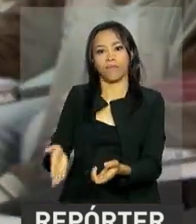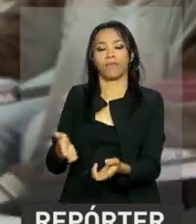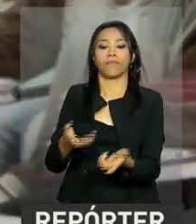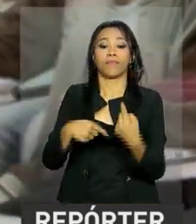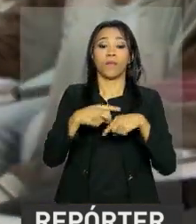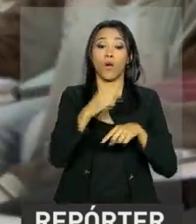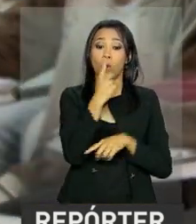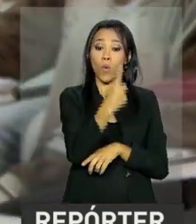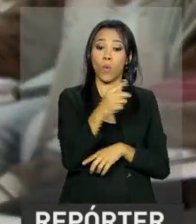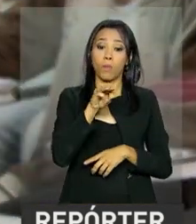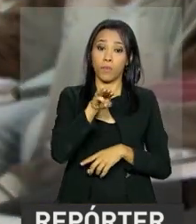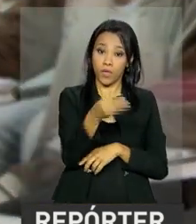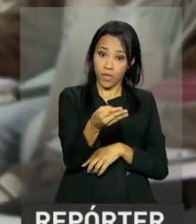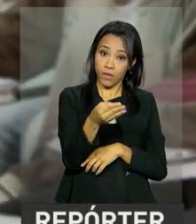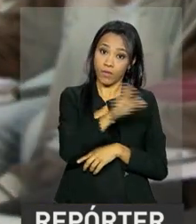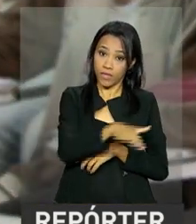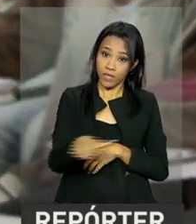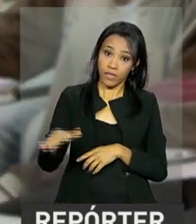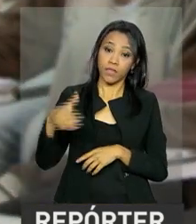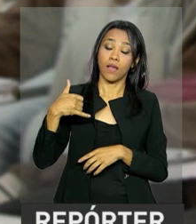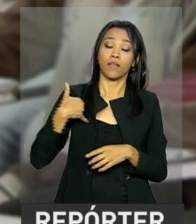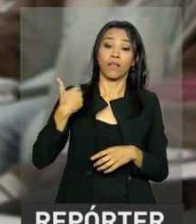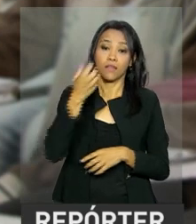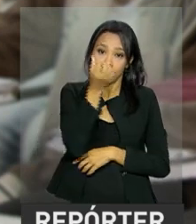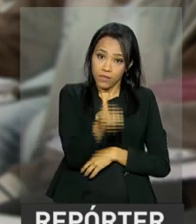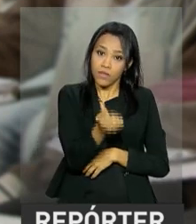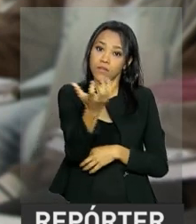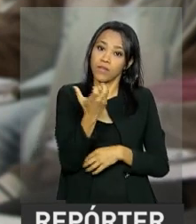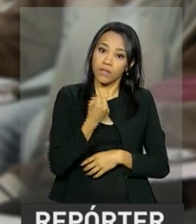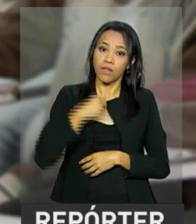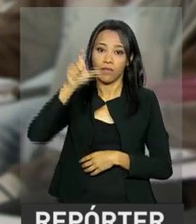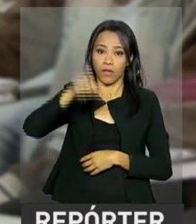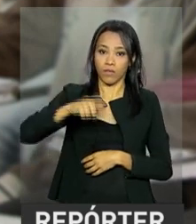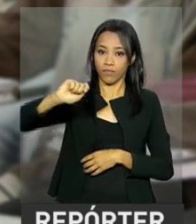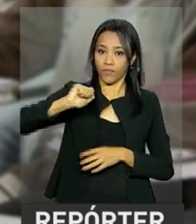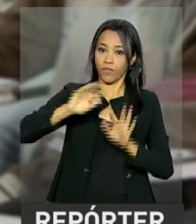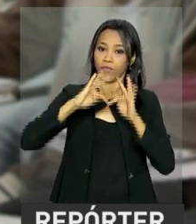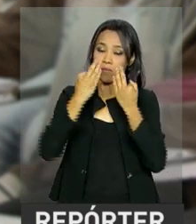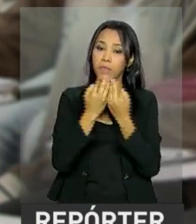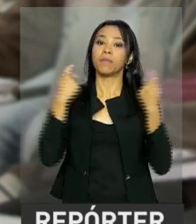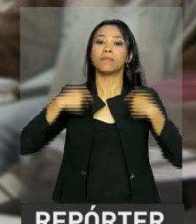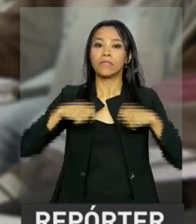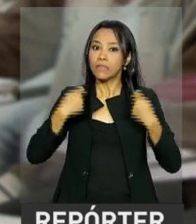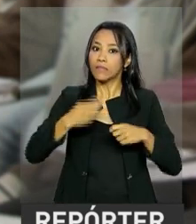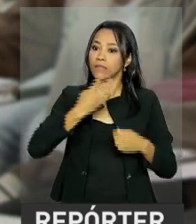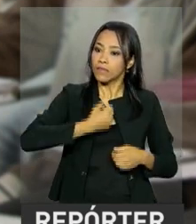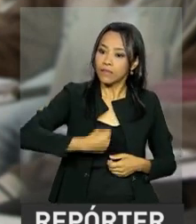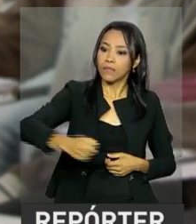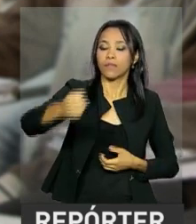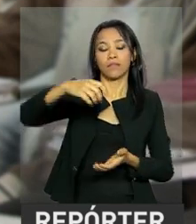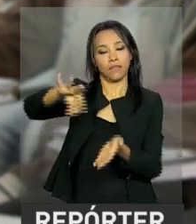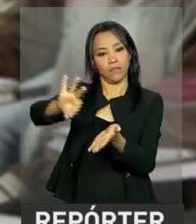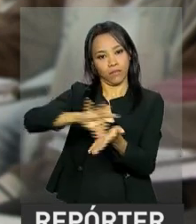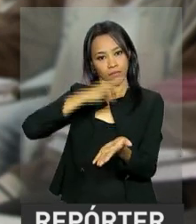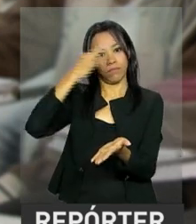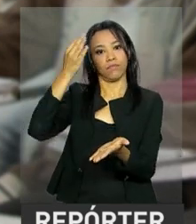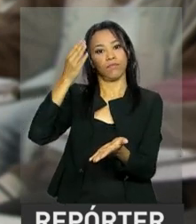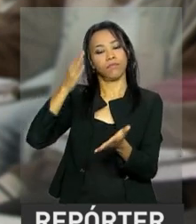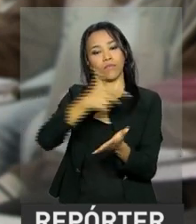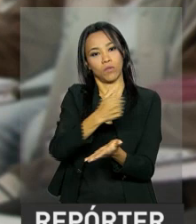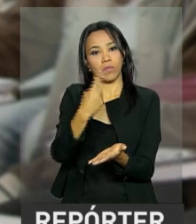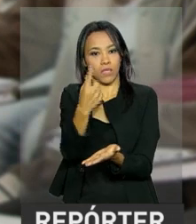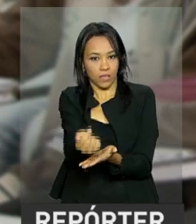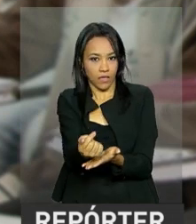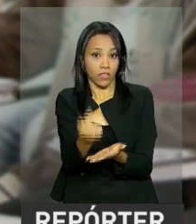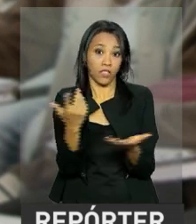de 1 milhão de crianças de 6 anos que recebem o bolsa família estejam matriculadas na escola em 2017